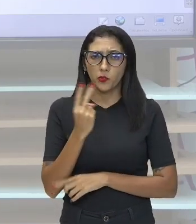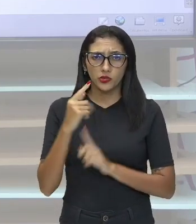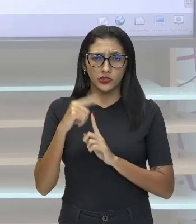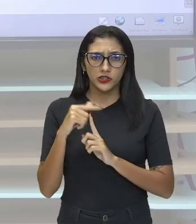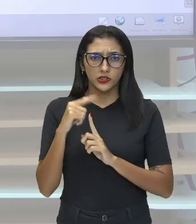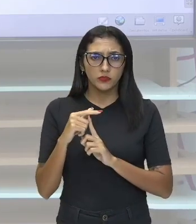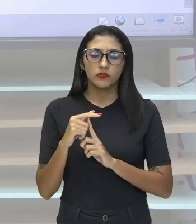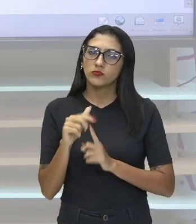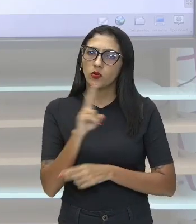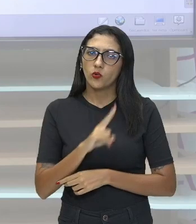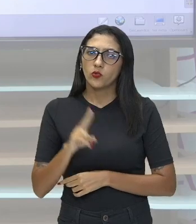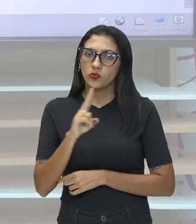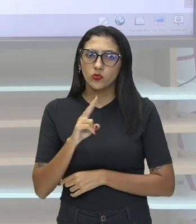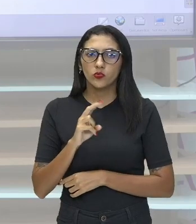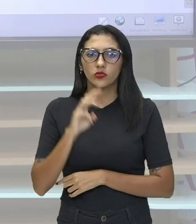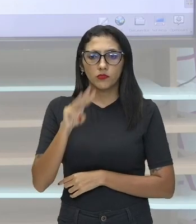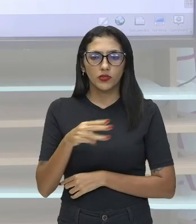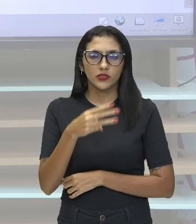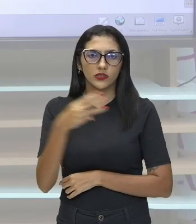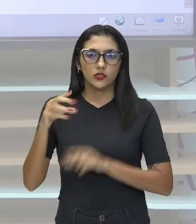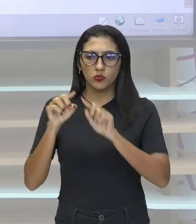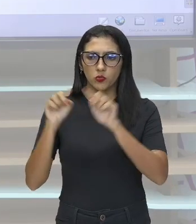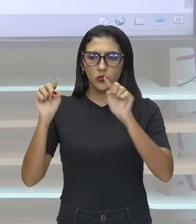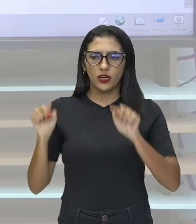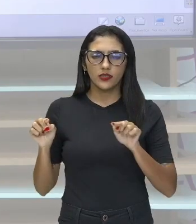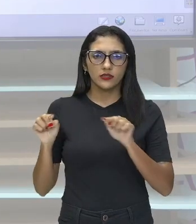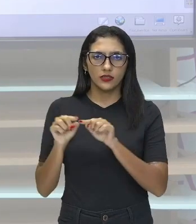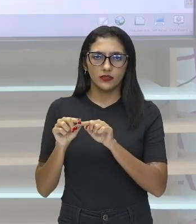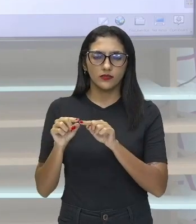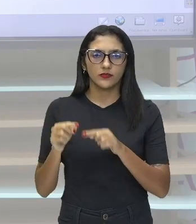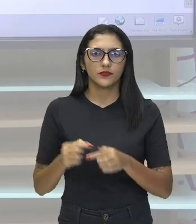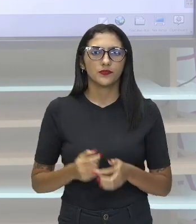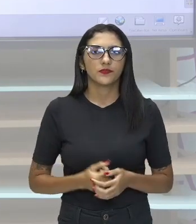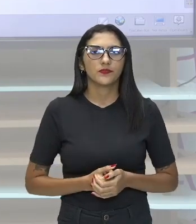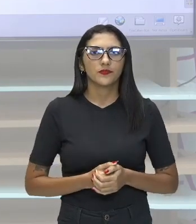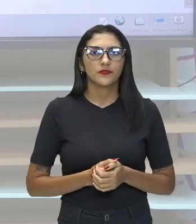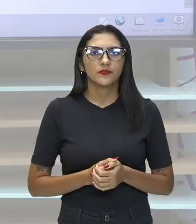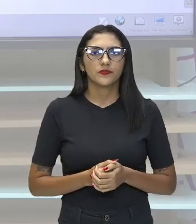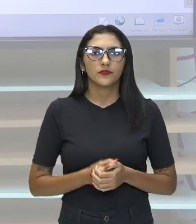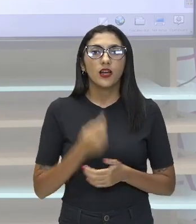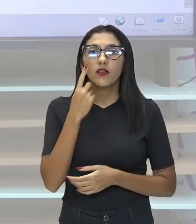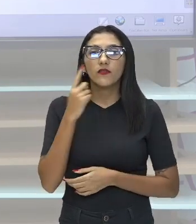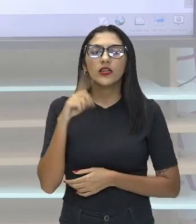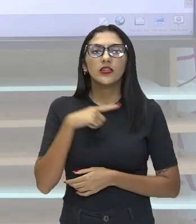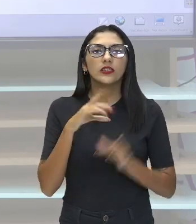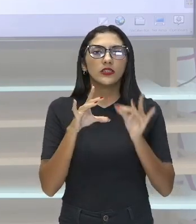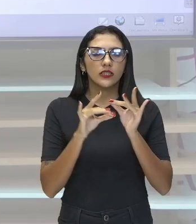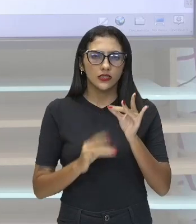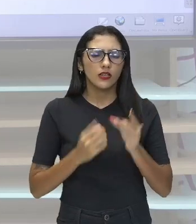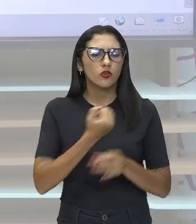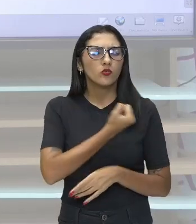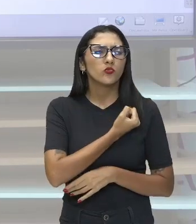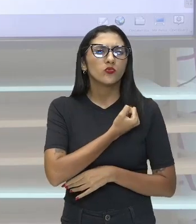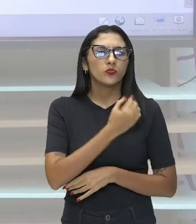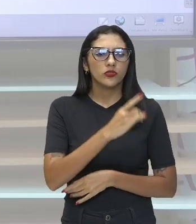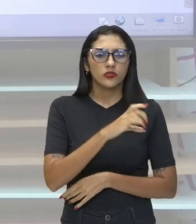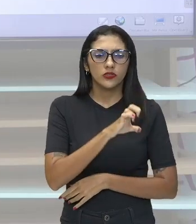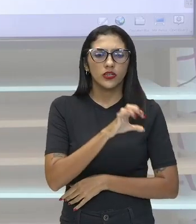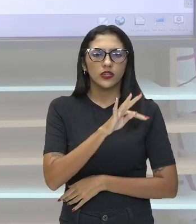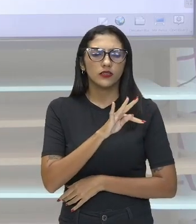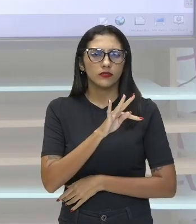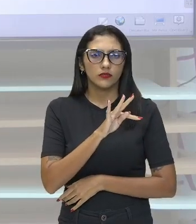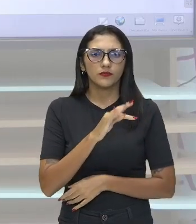matrizes quadradas de ordem 2, ok? E aí ele fala, né? O determinante é um número. Aí você pode estar se